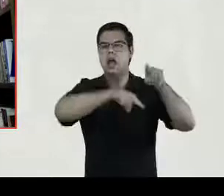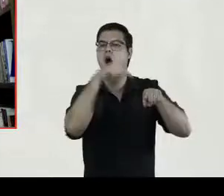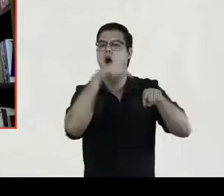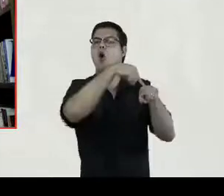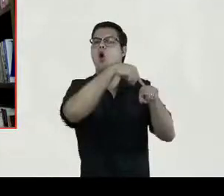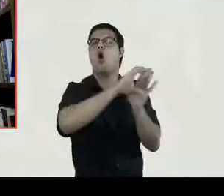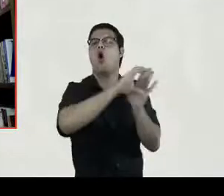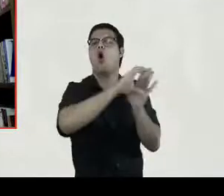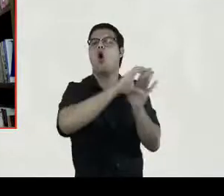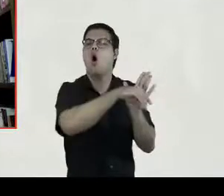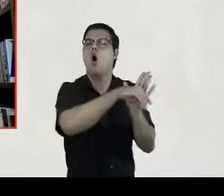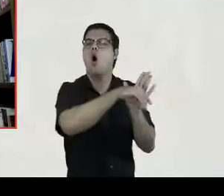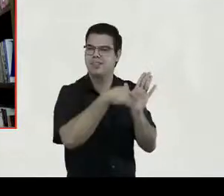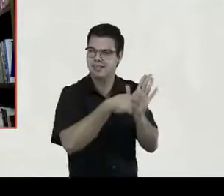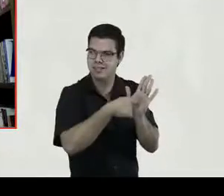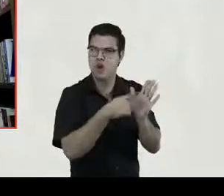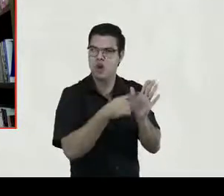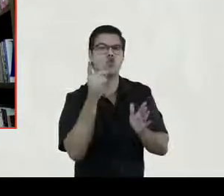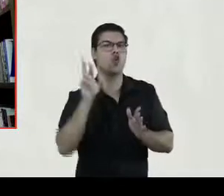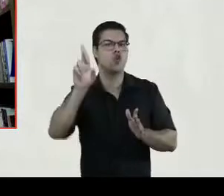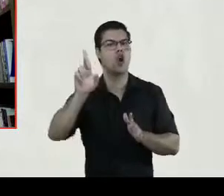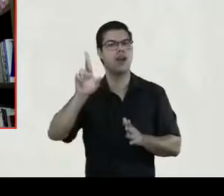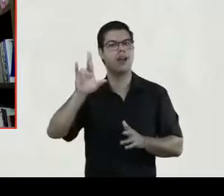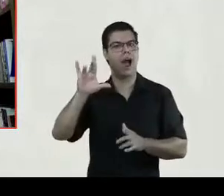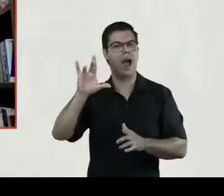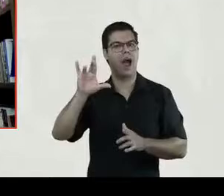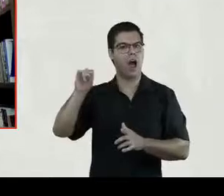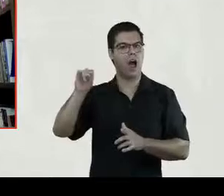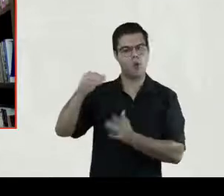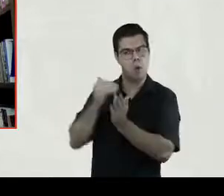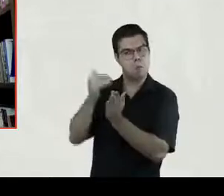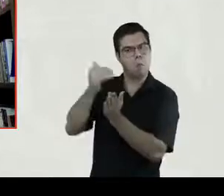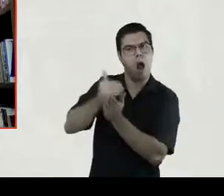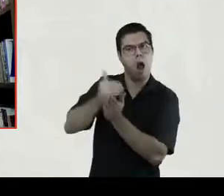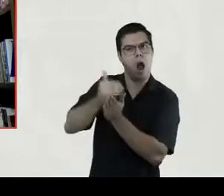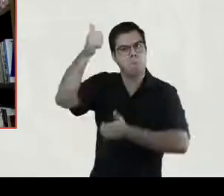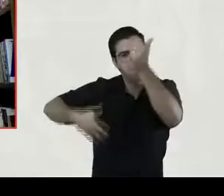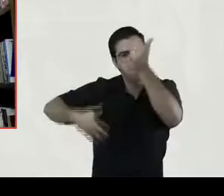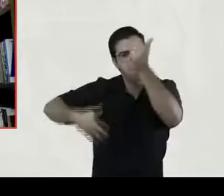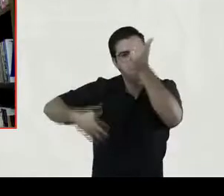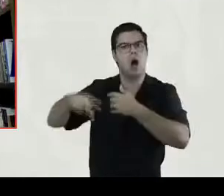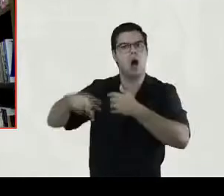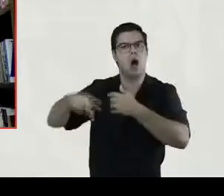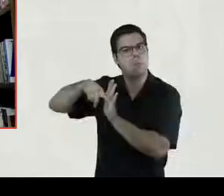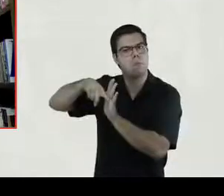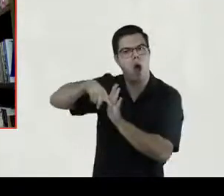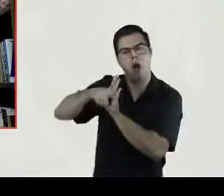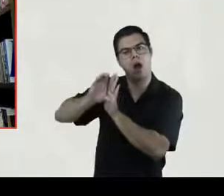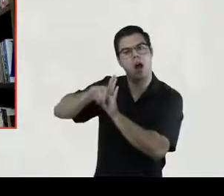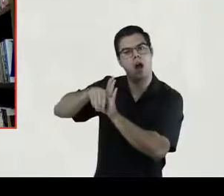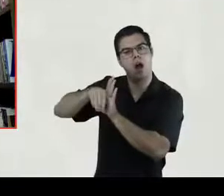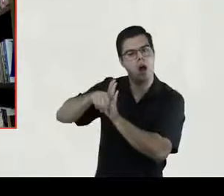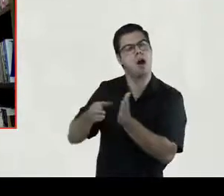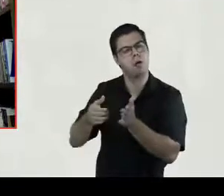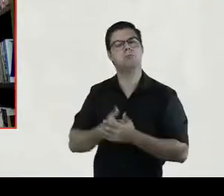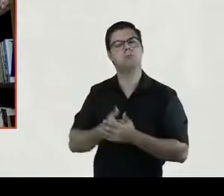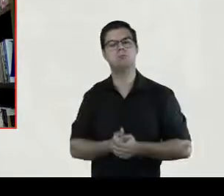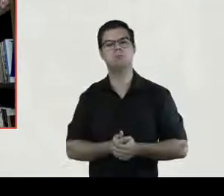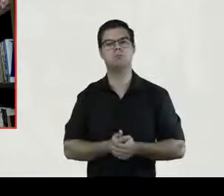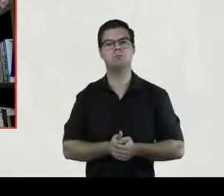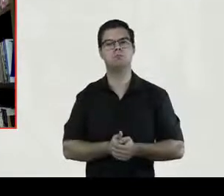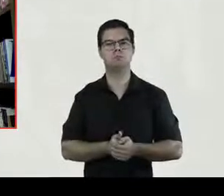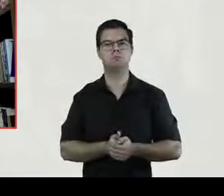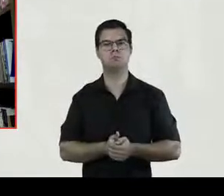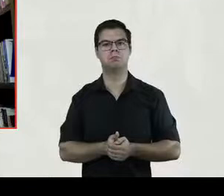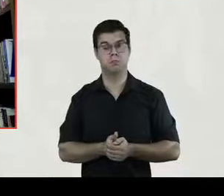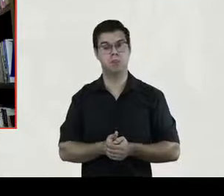Dr. Ricardo Pimenta nos trouxe com maior dedicação nesse estudo de natureza conceitual. E aí,